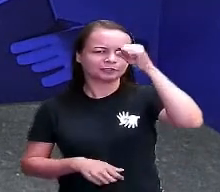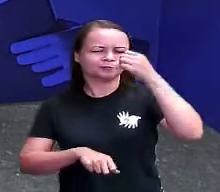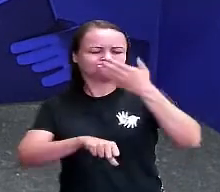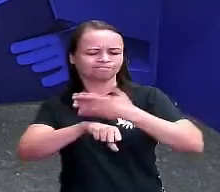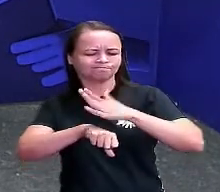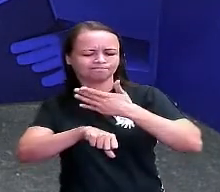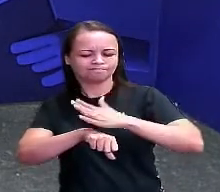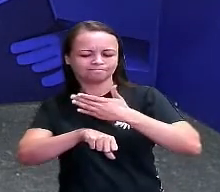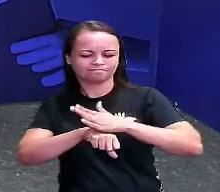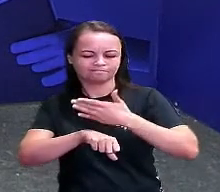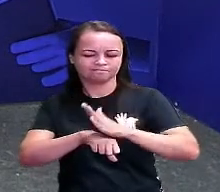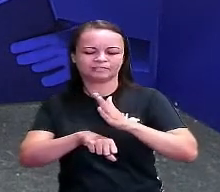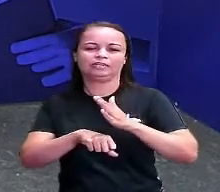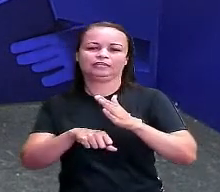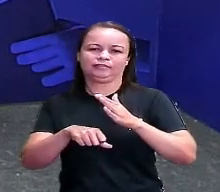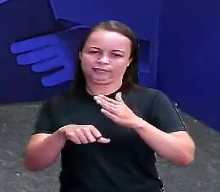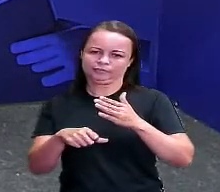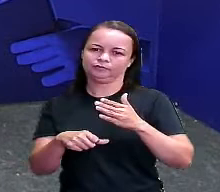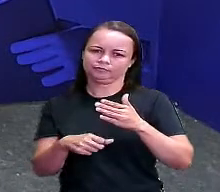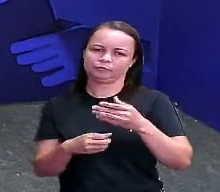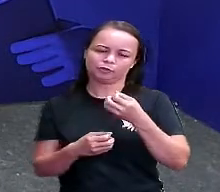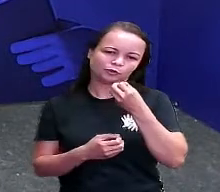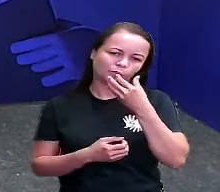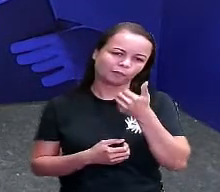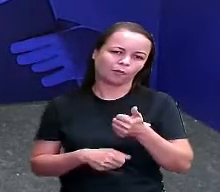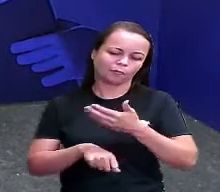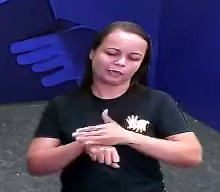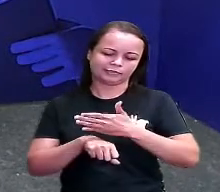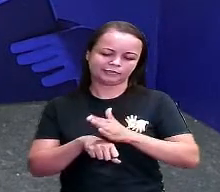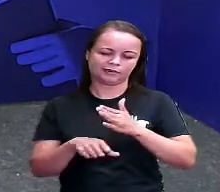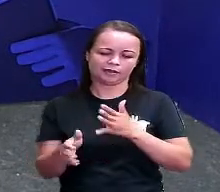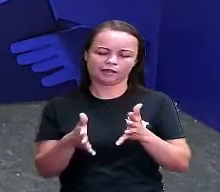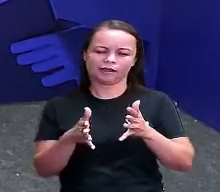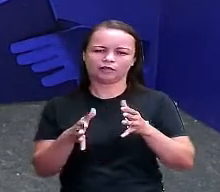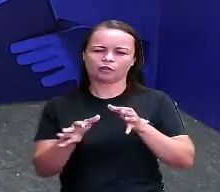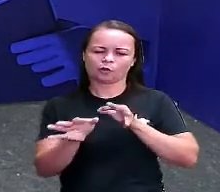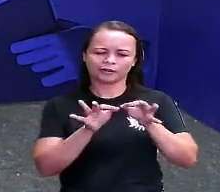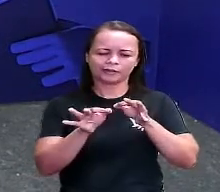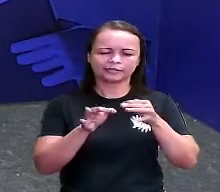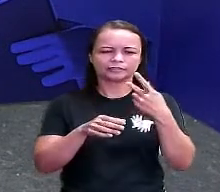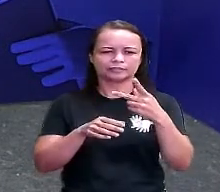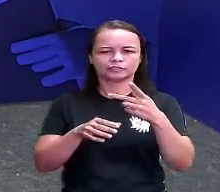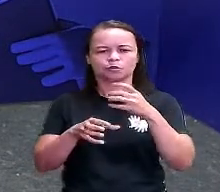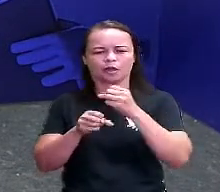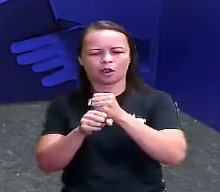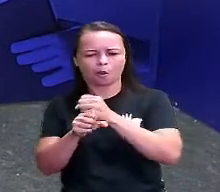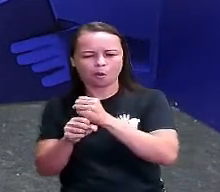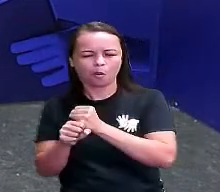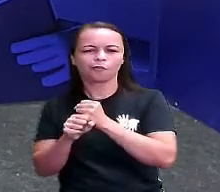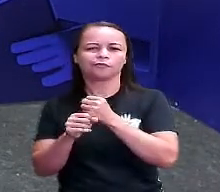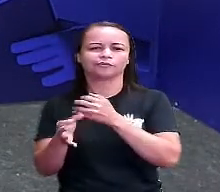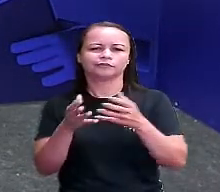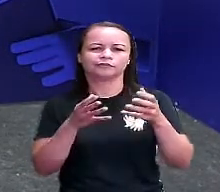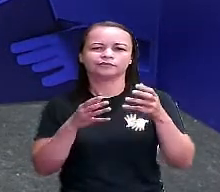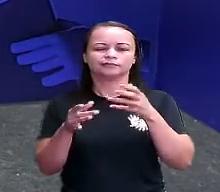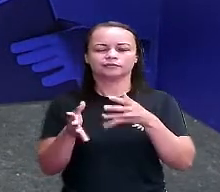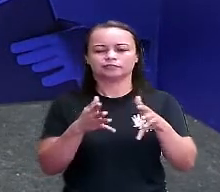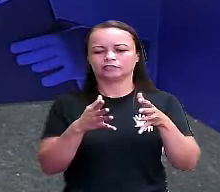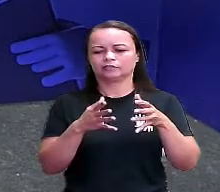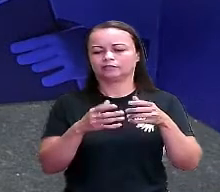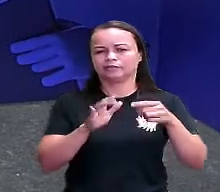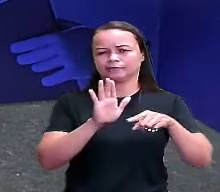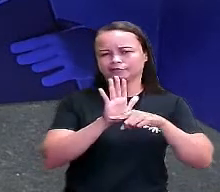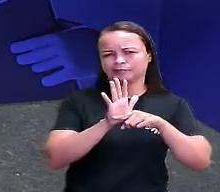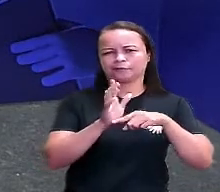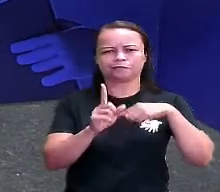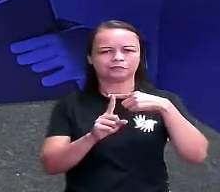Pratique, gente, não tem nada melhor do que praticar, tá certo? Arme as continhas no seu caderninho, tanto de adição quanto de